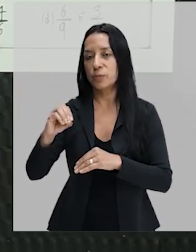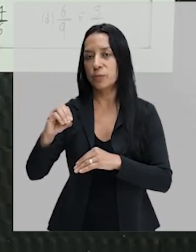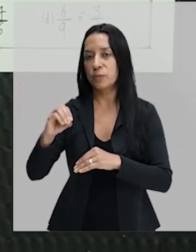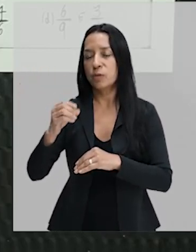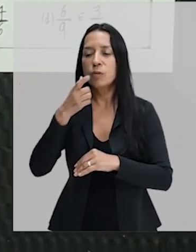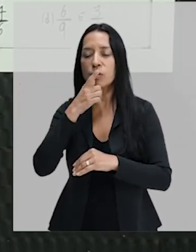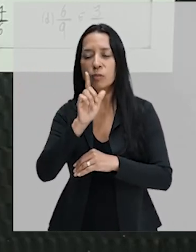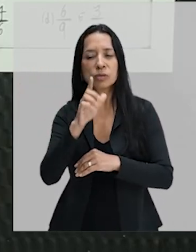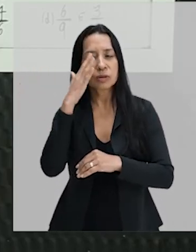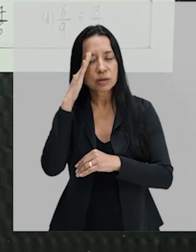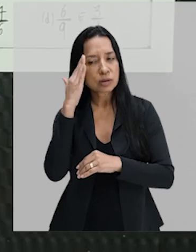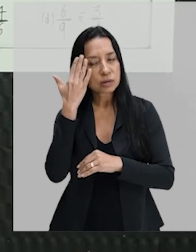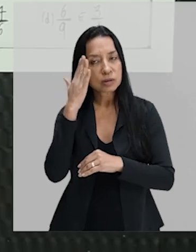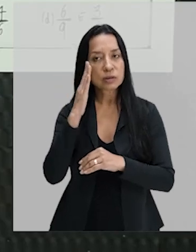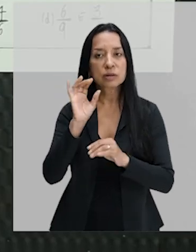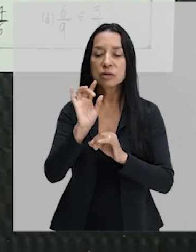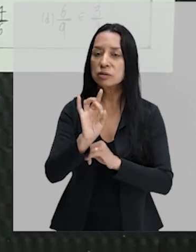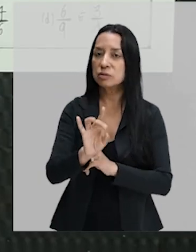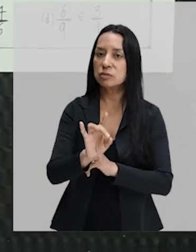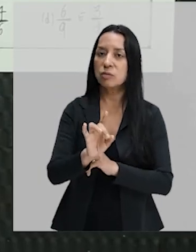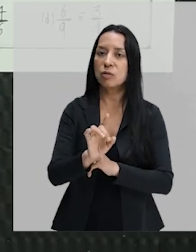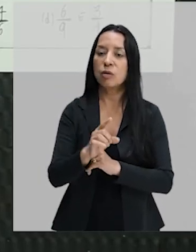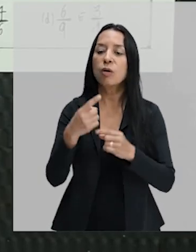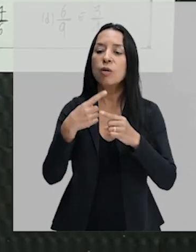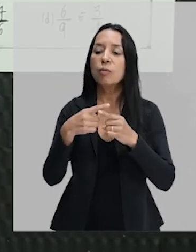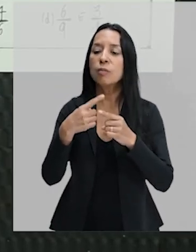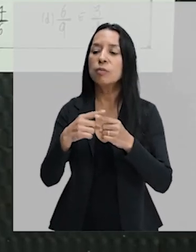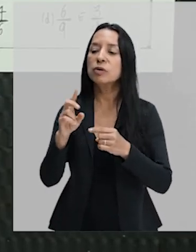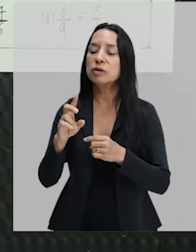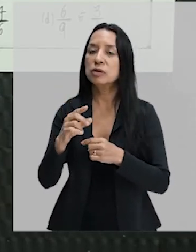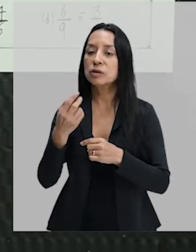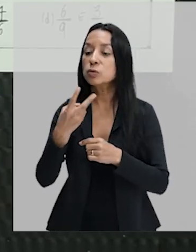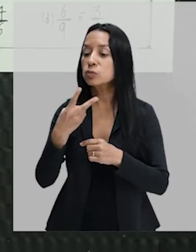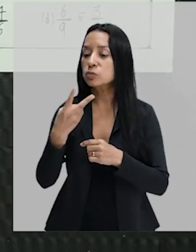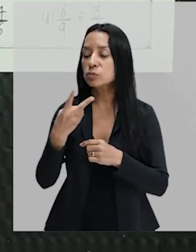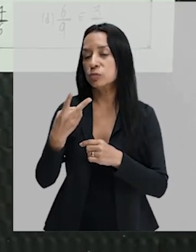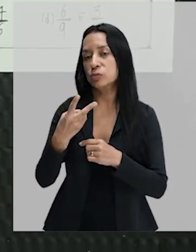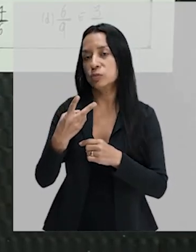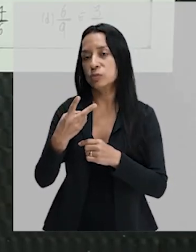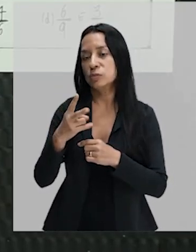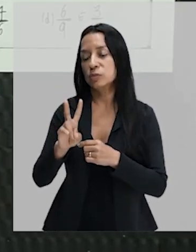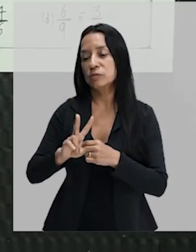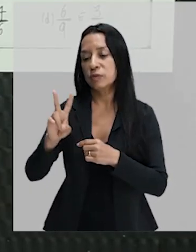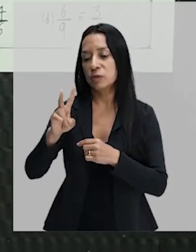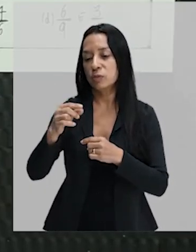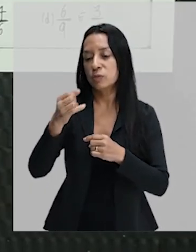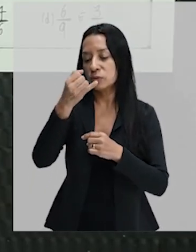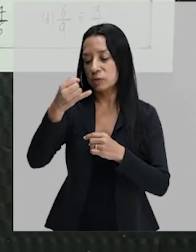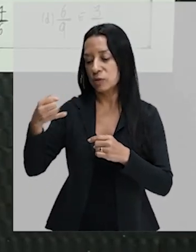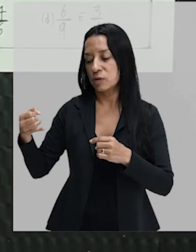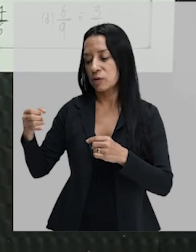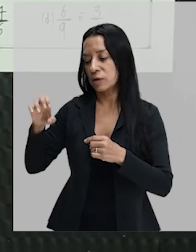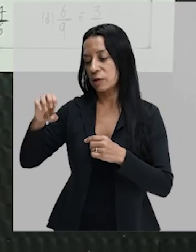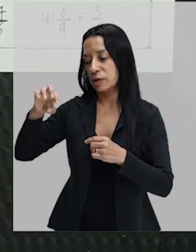só consegue entender por que esses dois valores são chamados de extremos e esses outros dois valores são chamados de